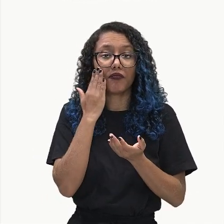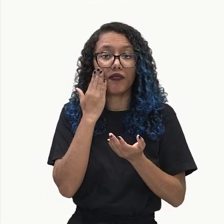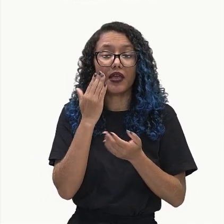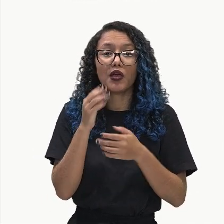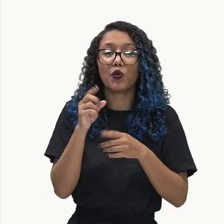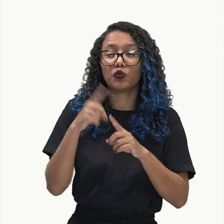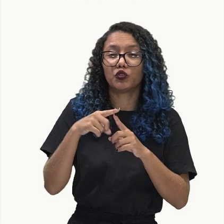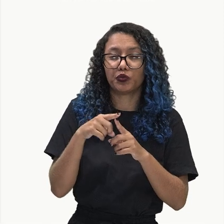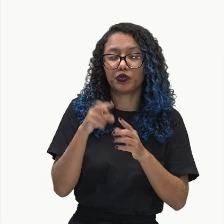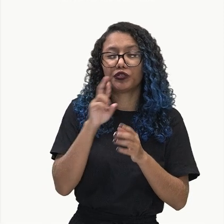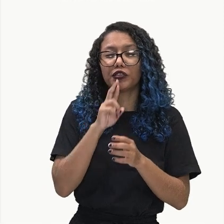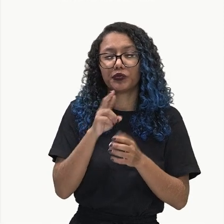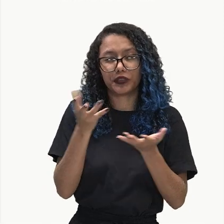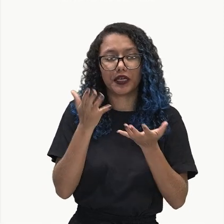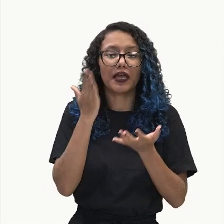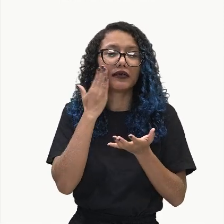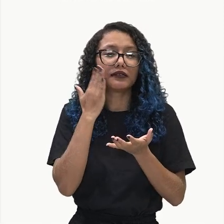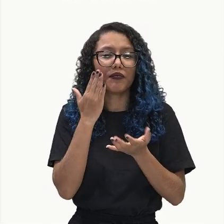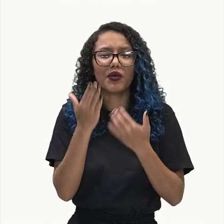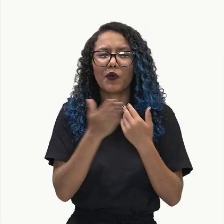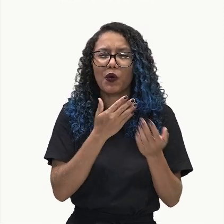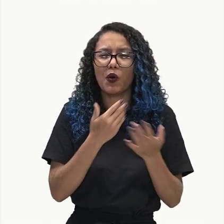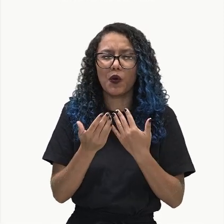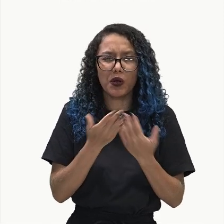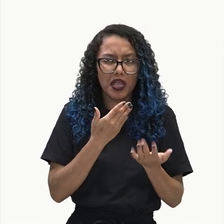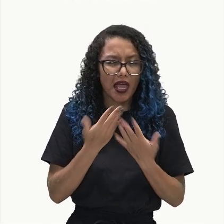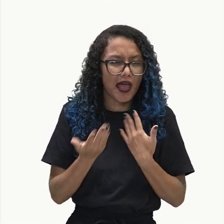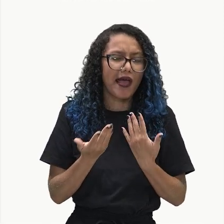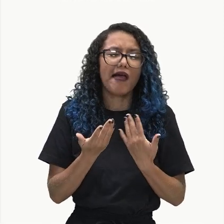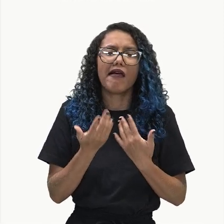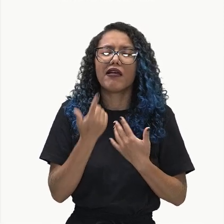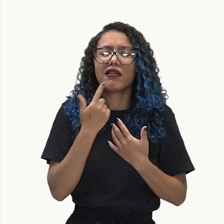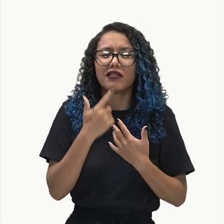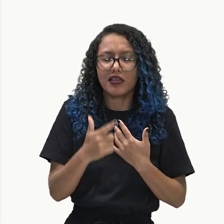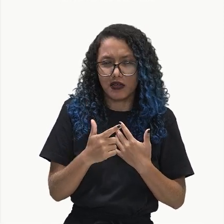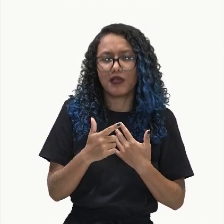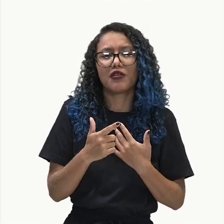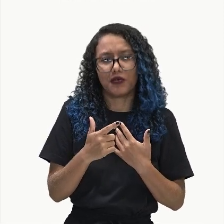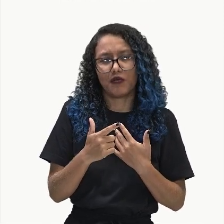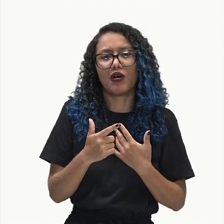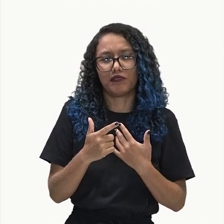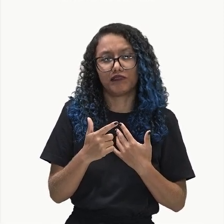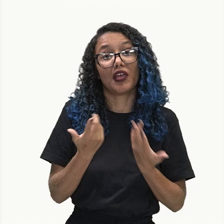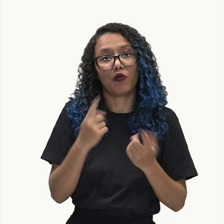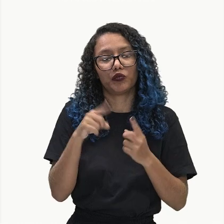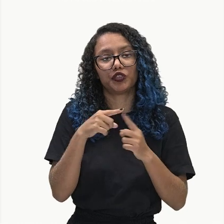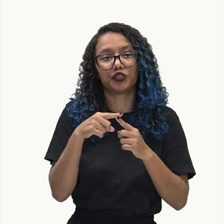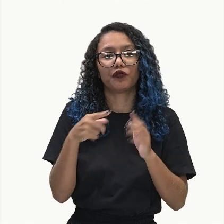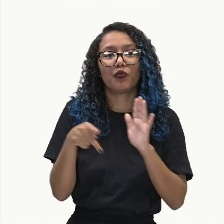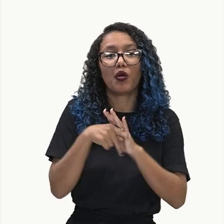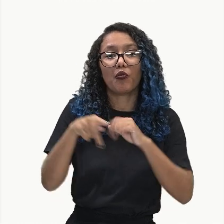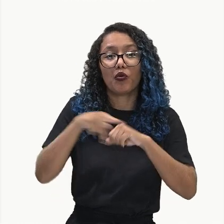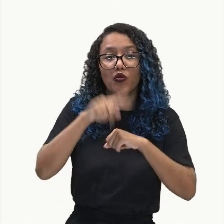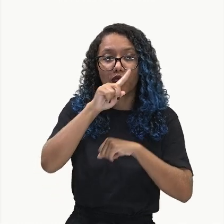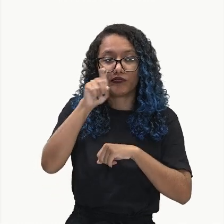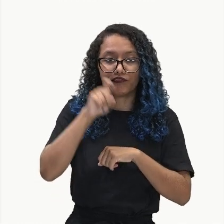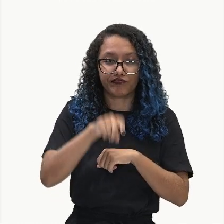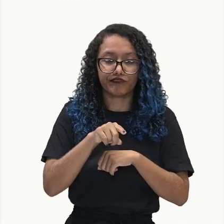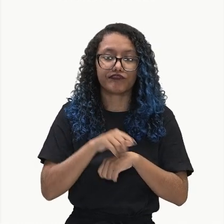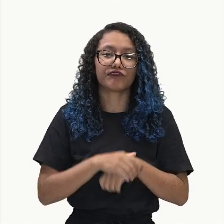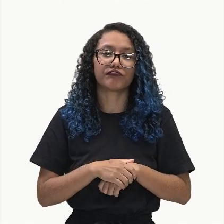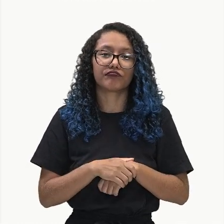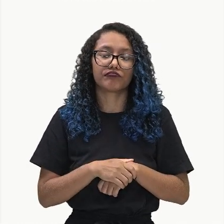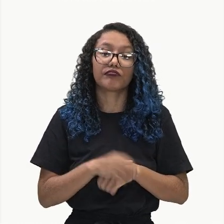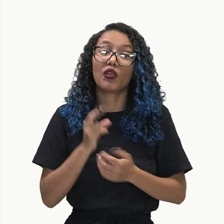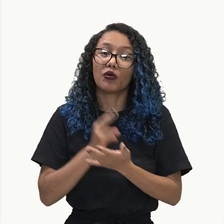interrogativos. Em qualquer língua, pessoal. Los pronombres interrogativos en español estén